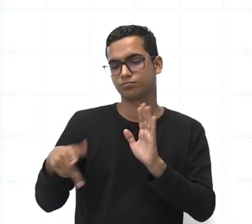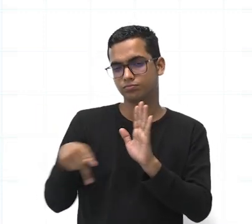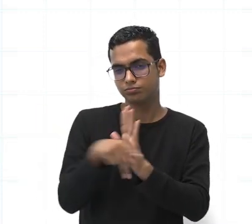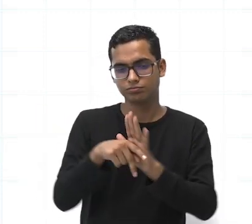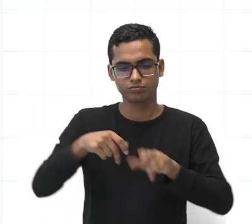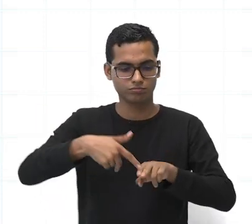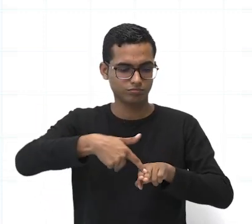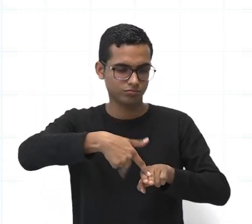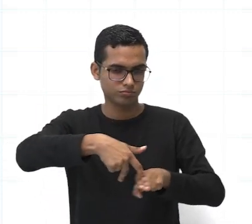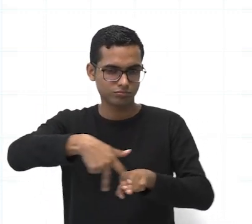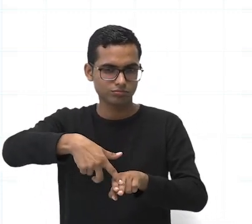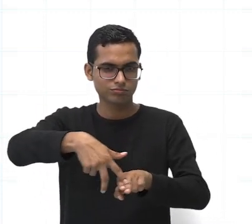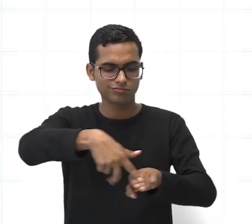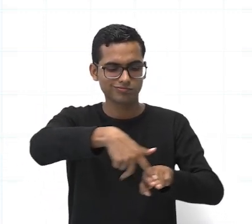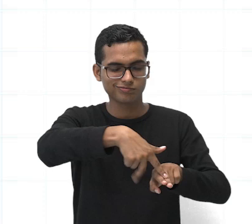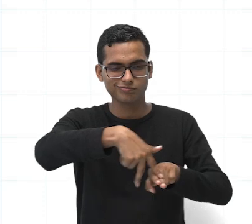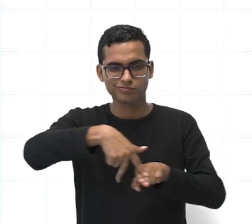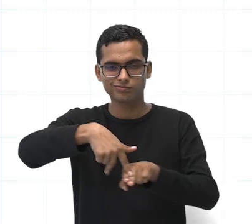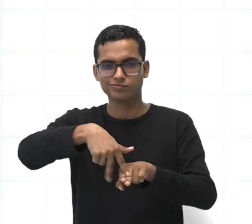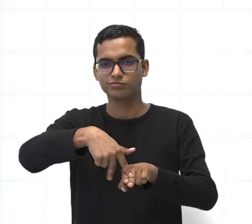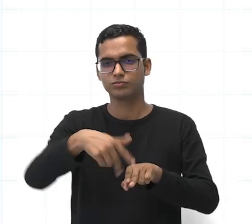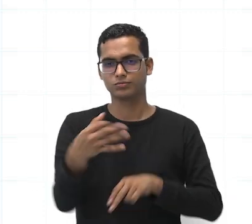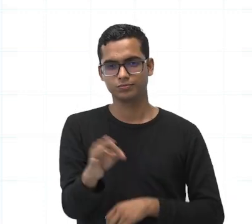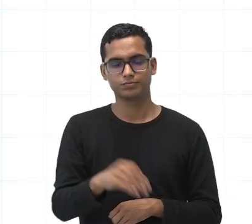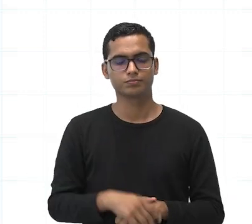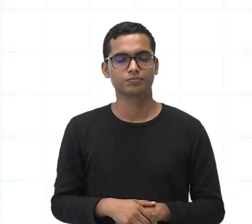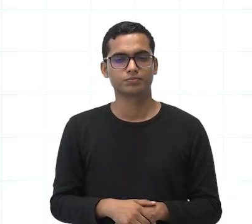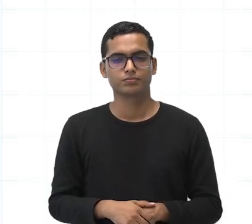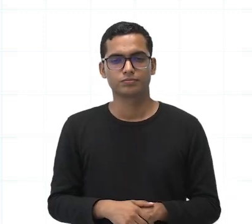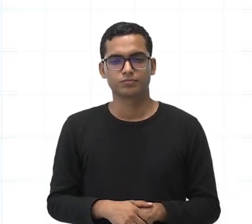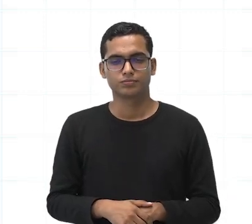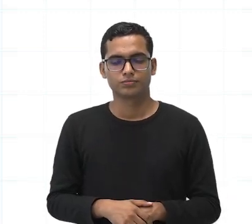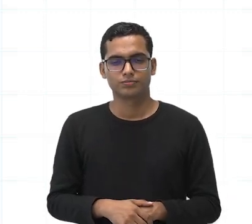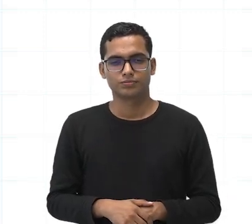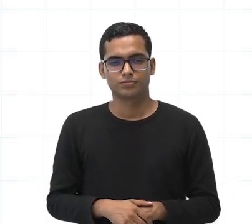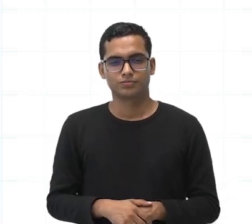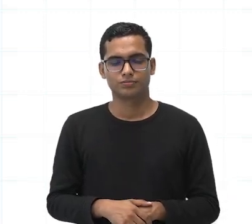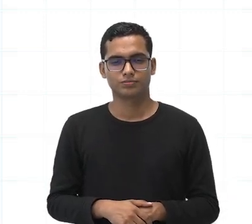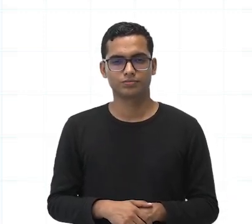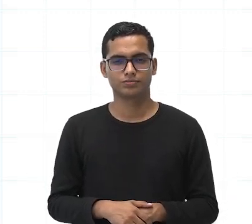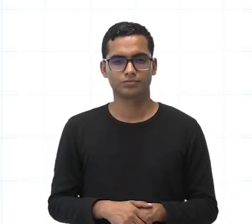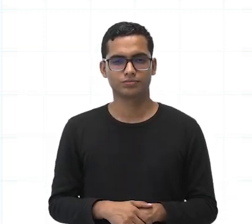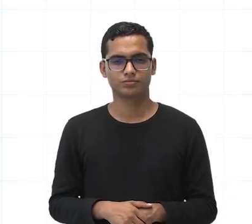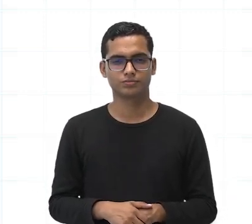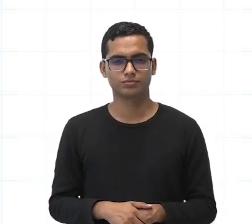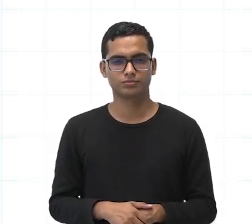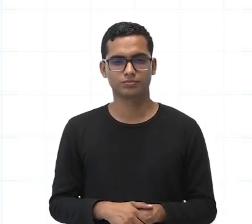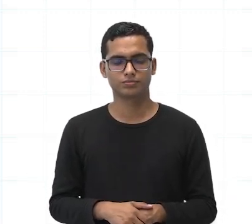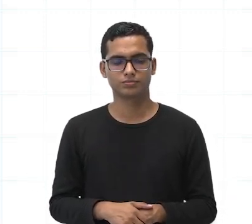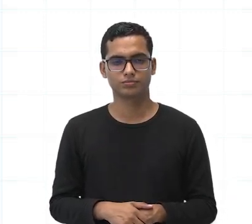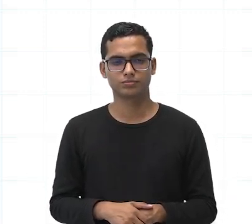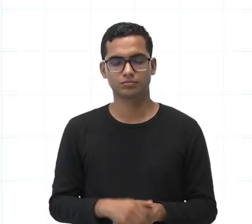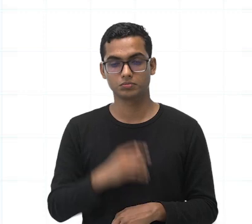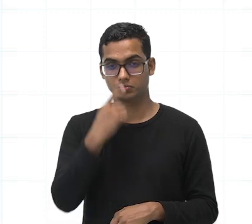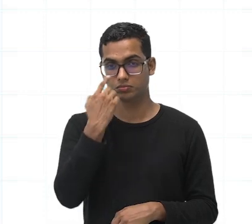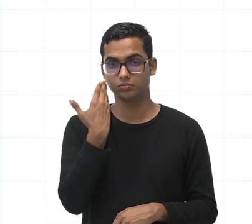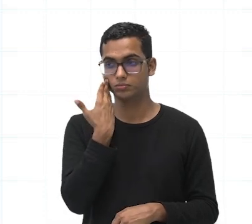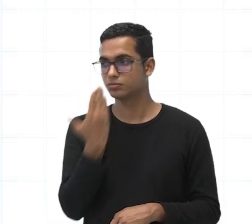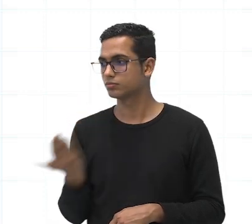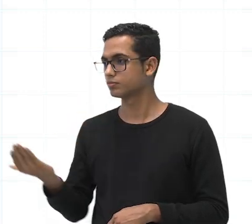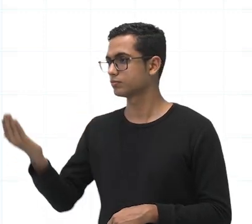E falando nele, vamos aí observar de perto, né, o objeto que